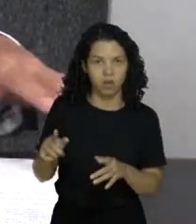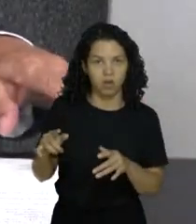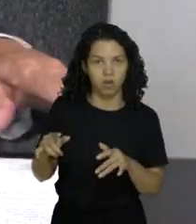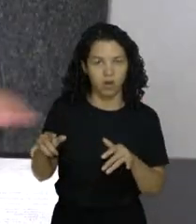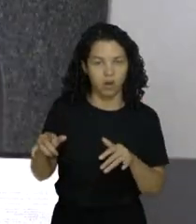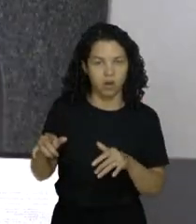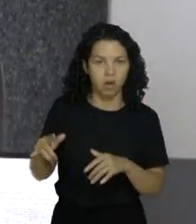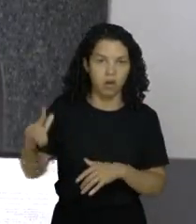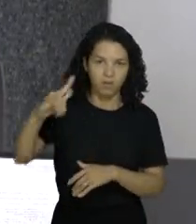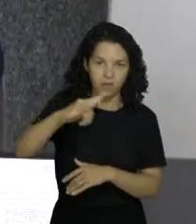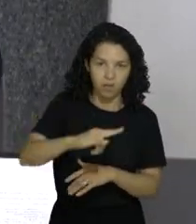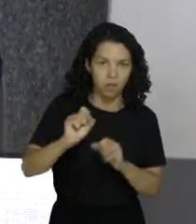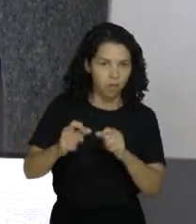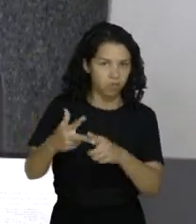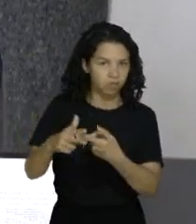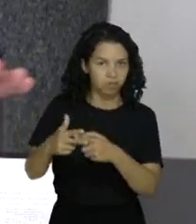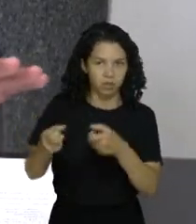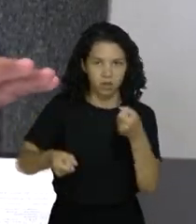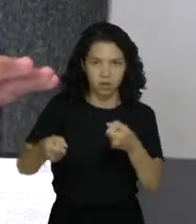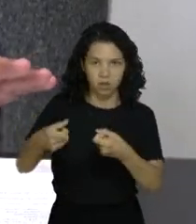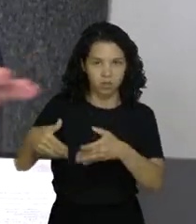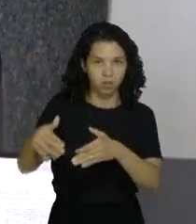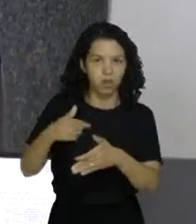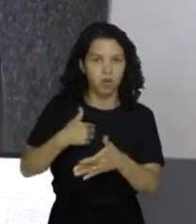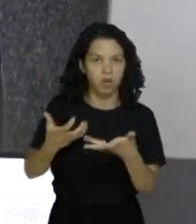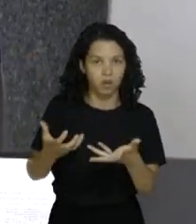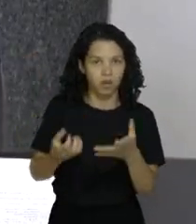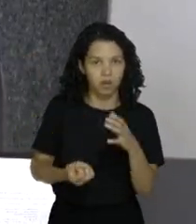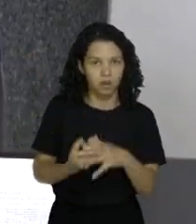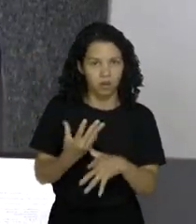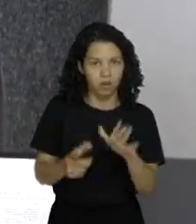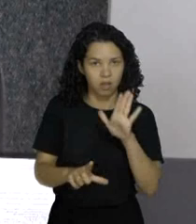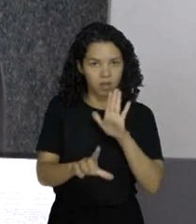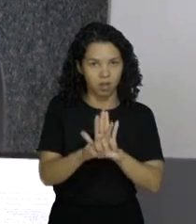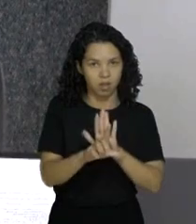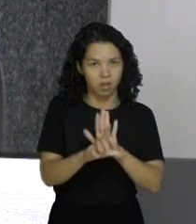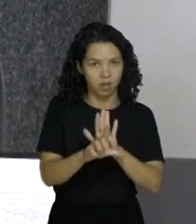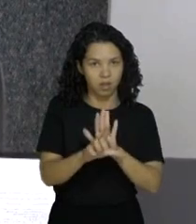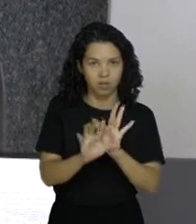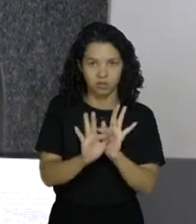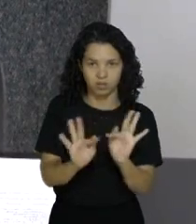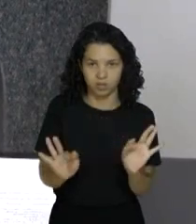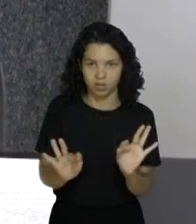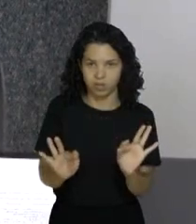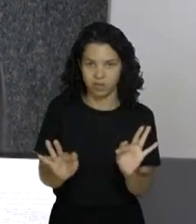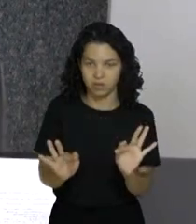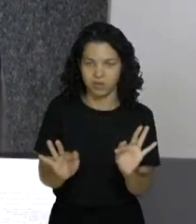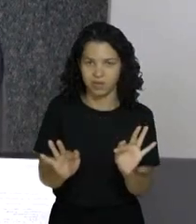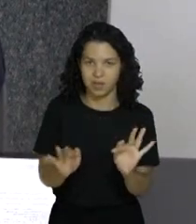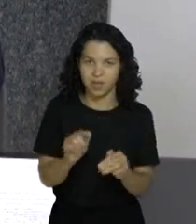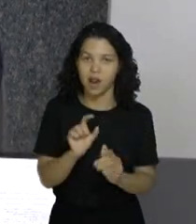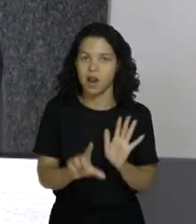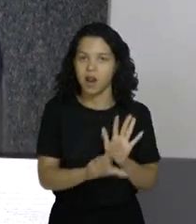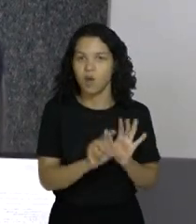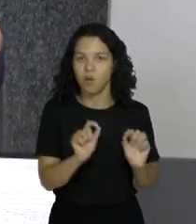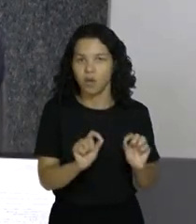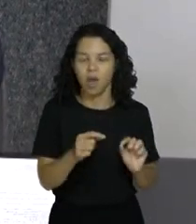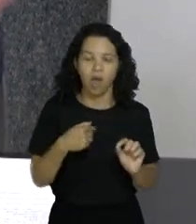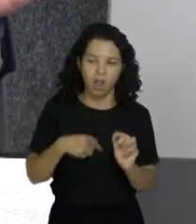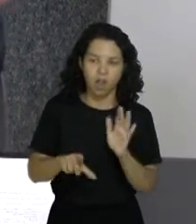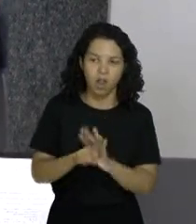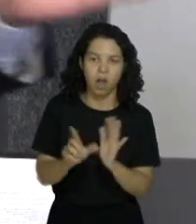carros para oficina para fazer o que quiser só quero fazer uma Leizinha e o Luiz Henrique recarregar loiro maculelizinha não a lei das rapaz assim